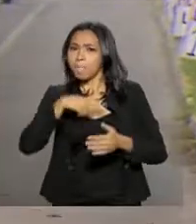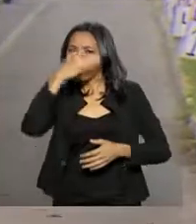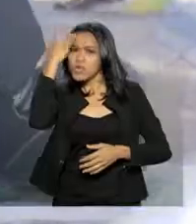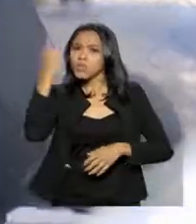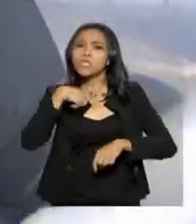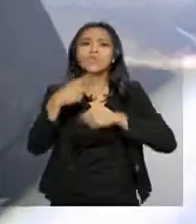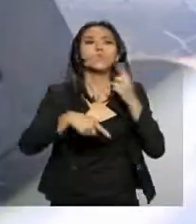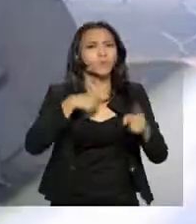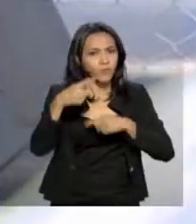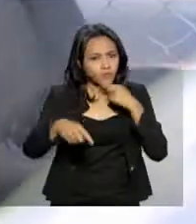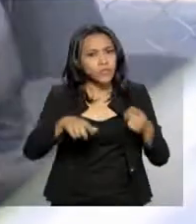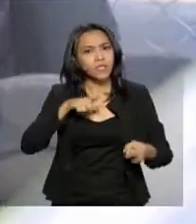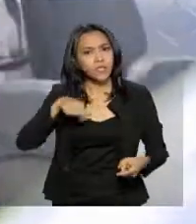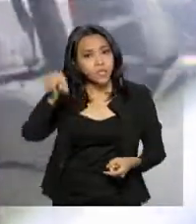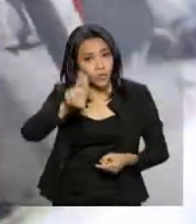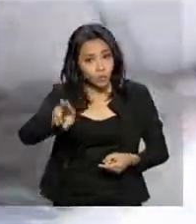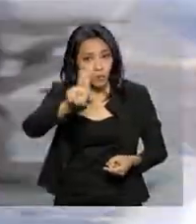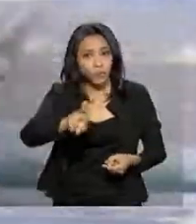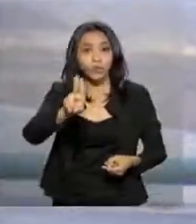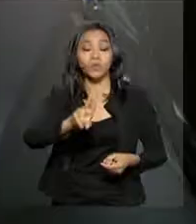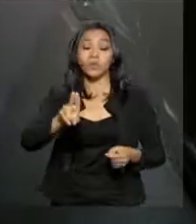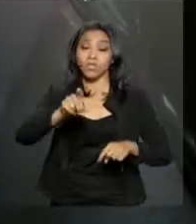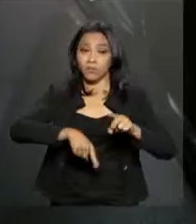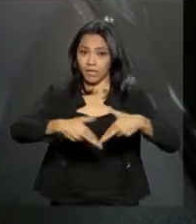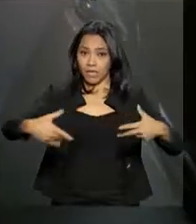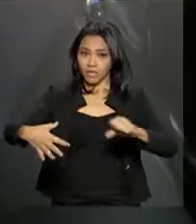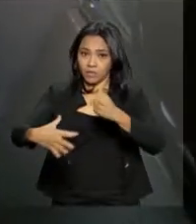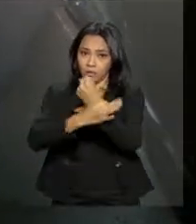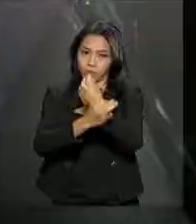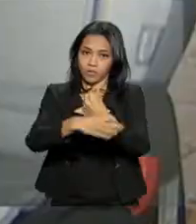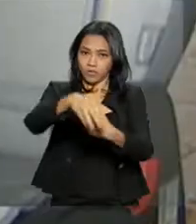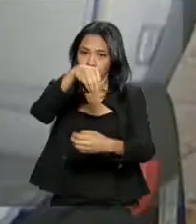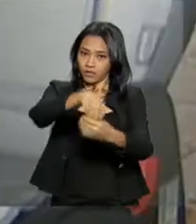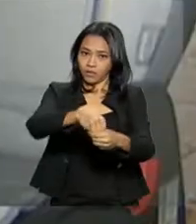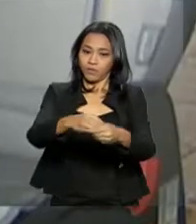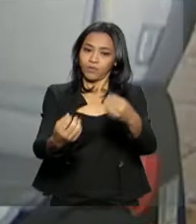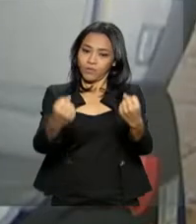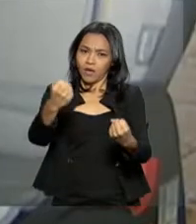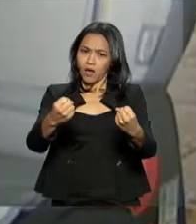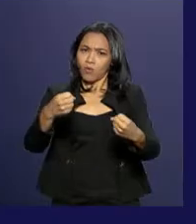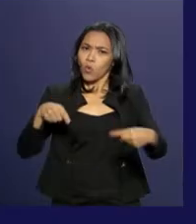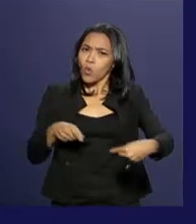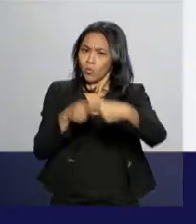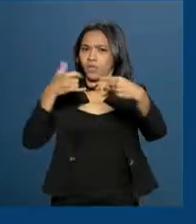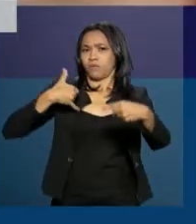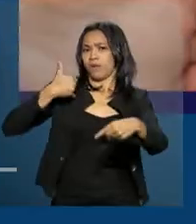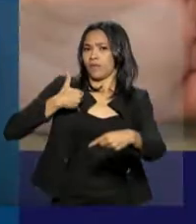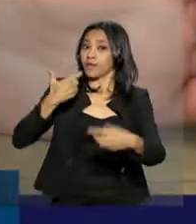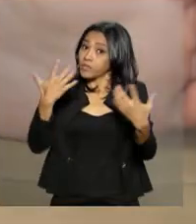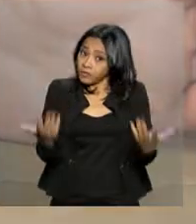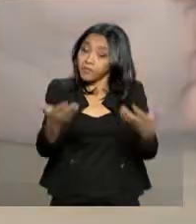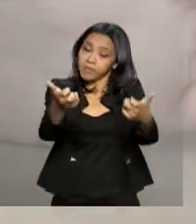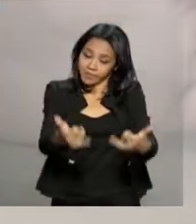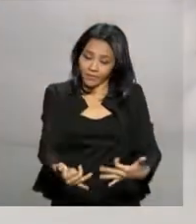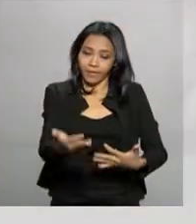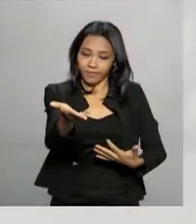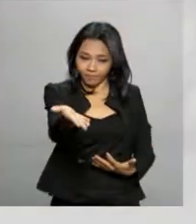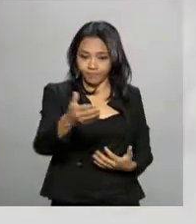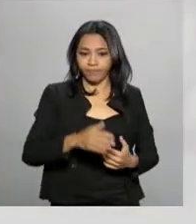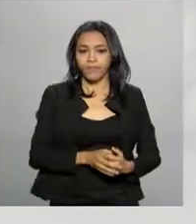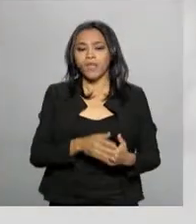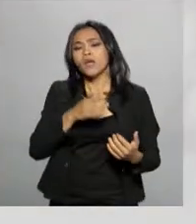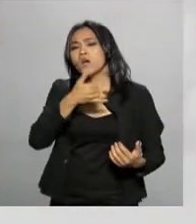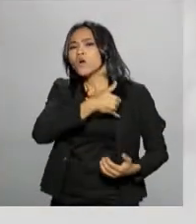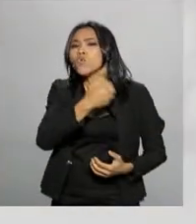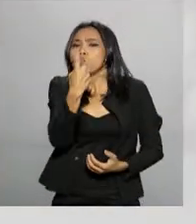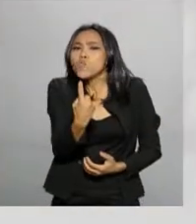e o uso dos equipamentos de segurança adequados para cada faixa etária então a gente explica até 1